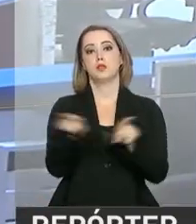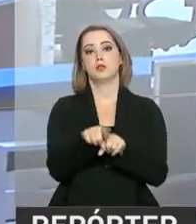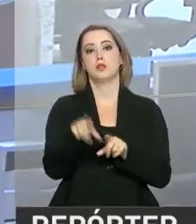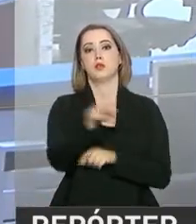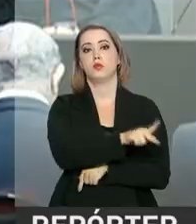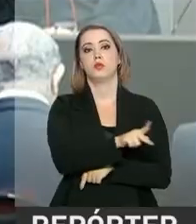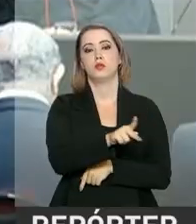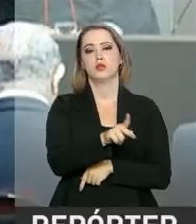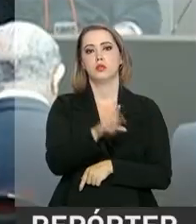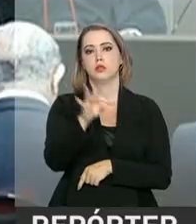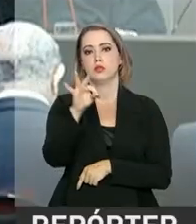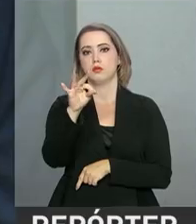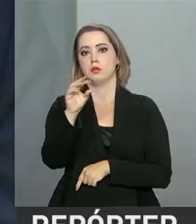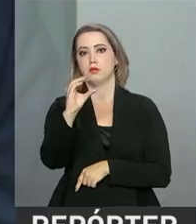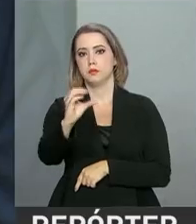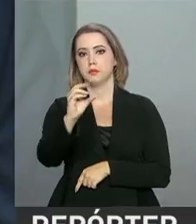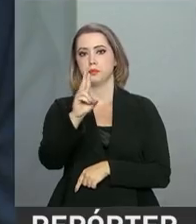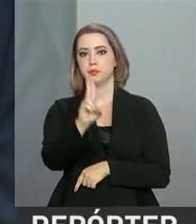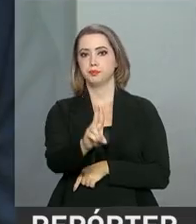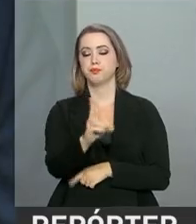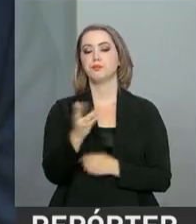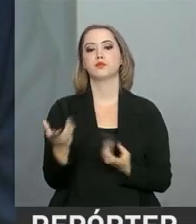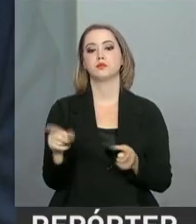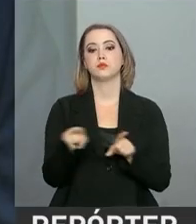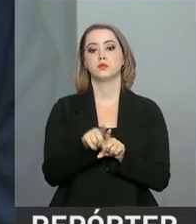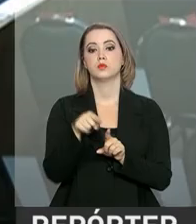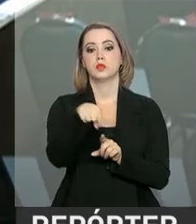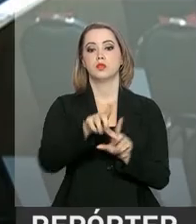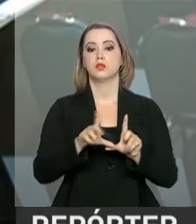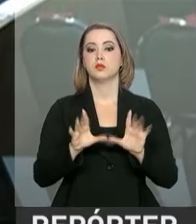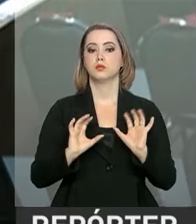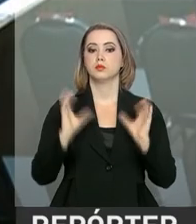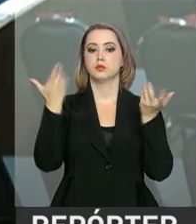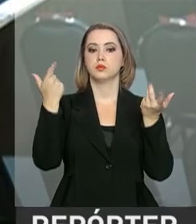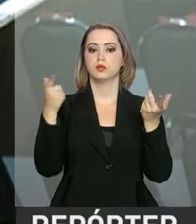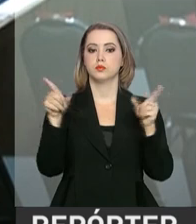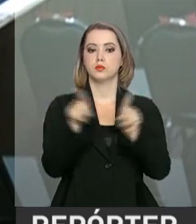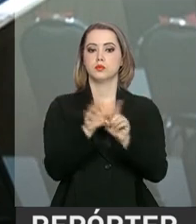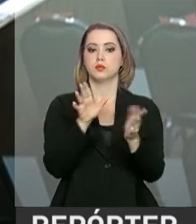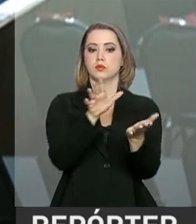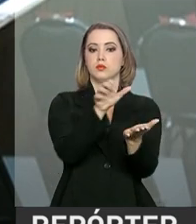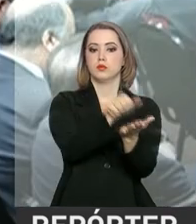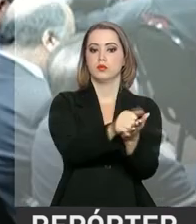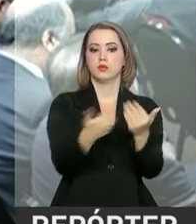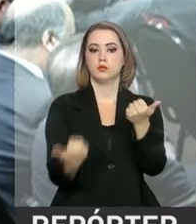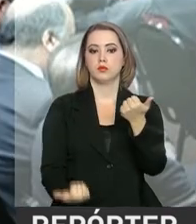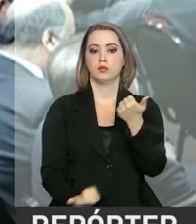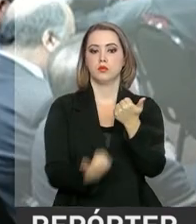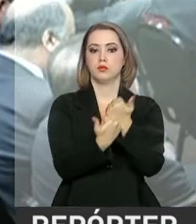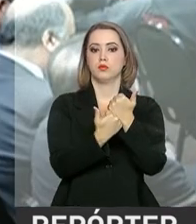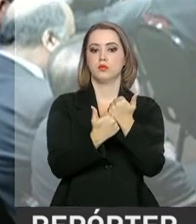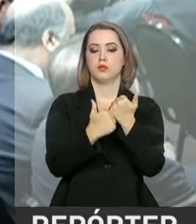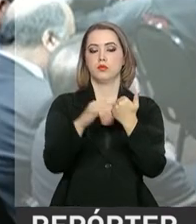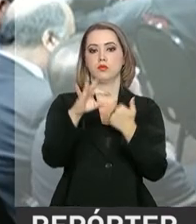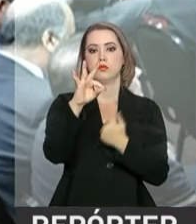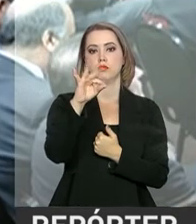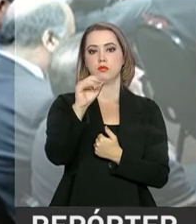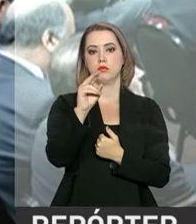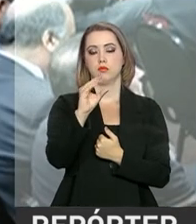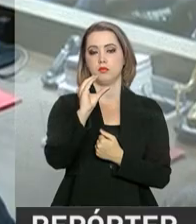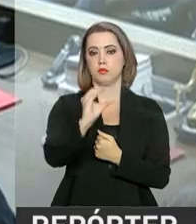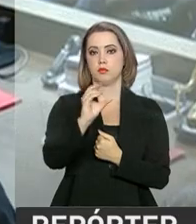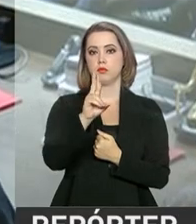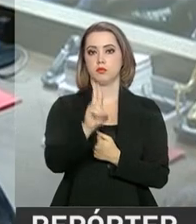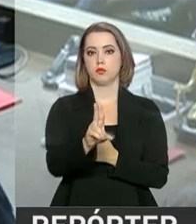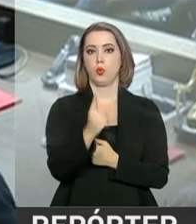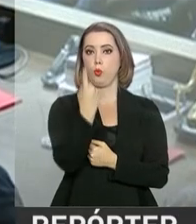de Contas da União. Também na cerimônia, o ministro José Múcio Monteiro tomou posse como vice-presidente do TCU. Eles assumem o